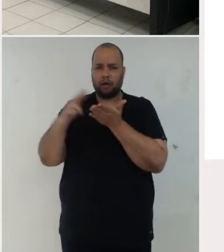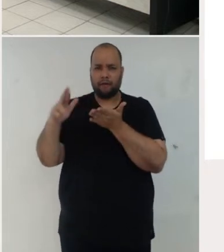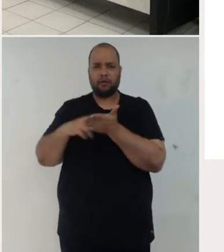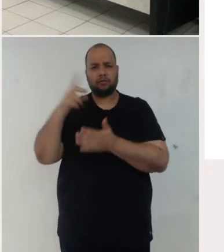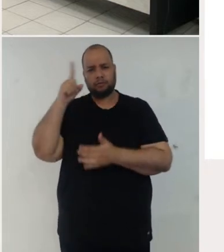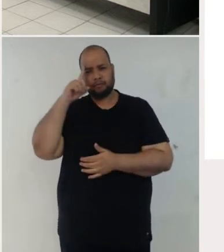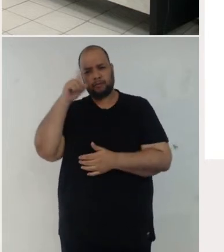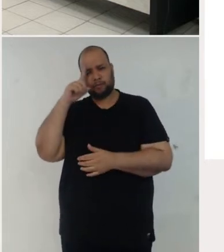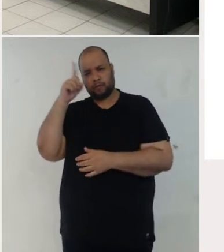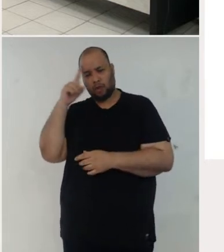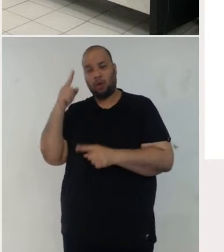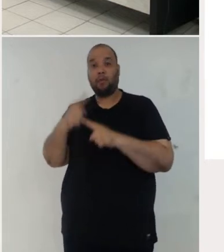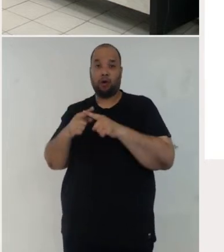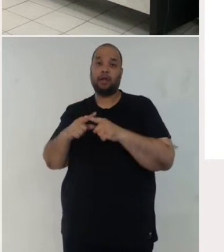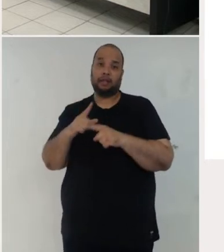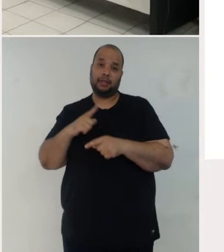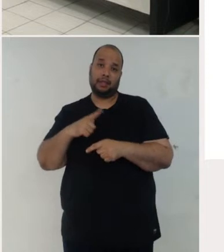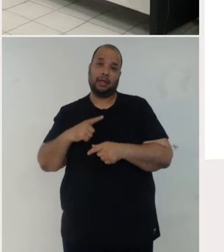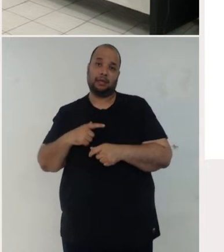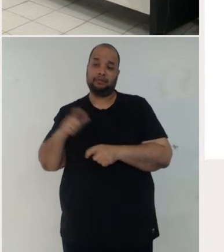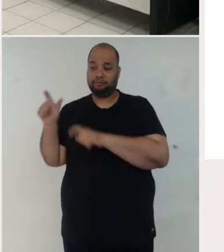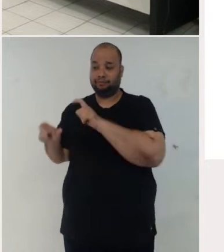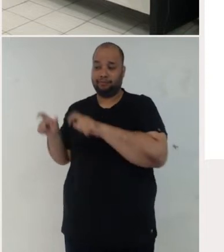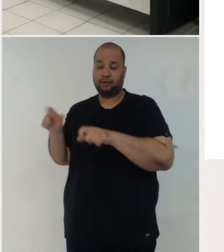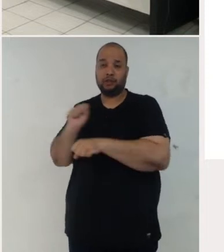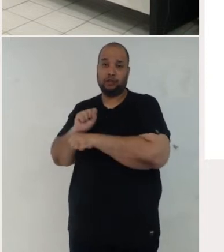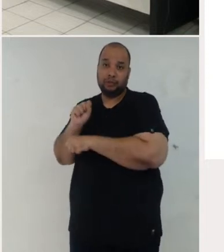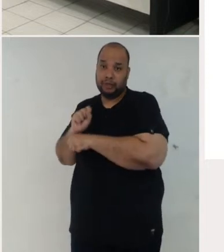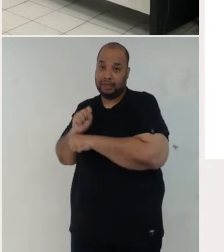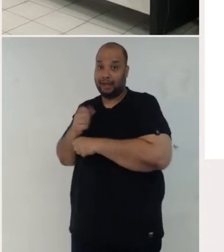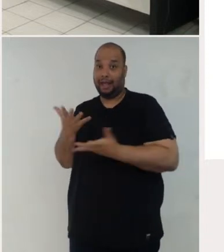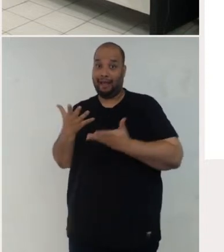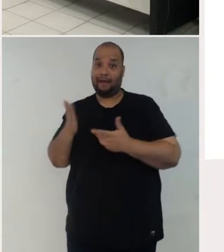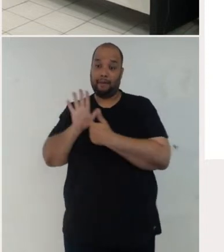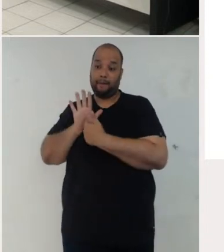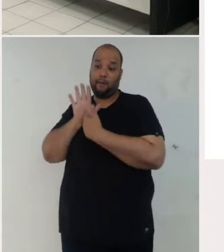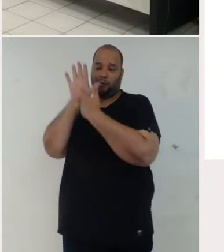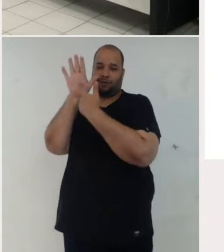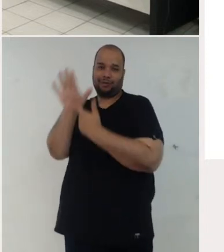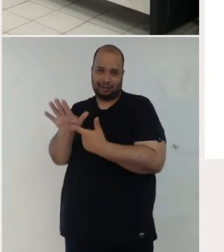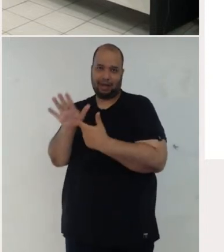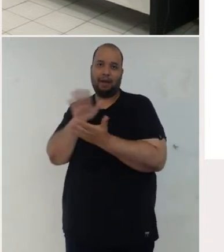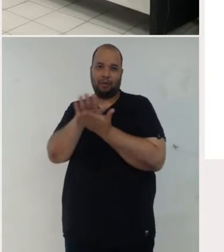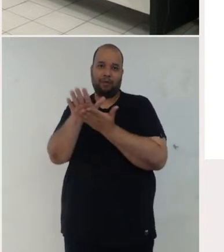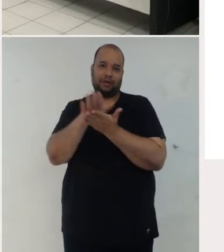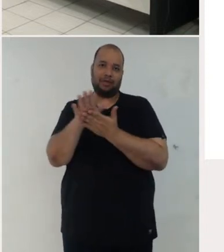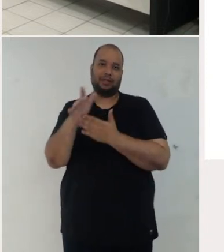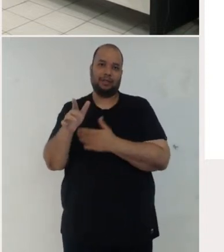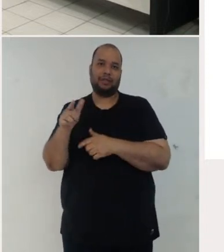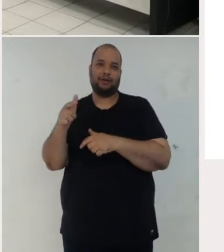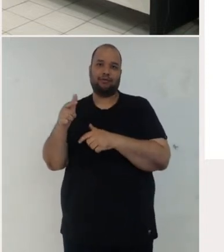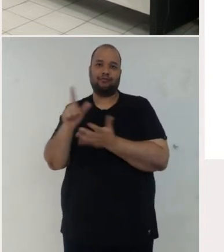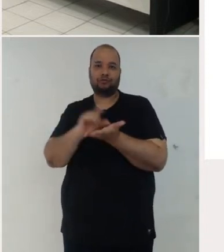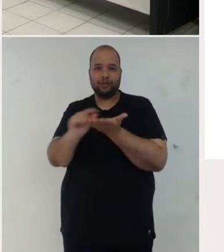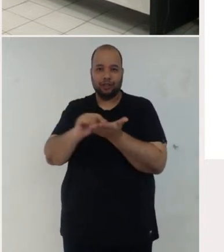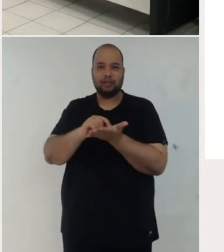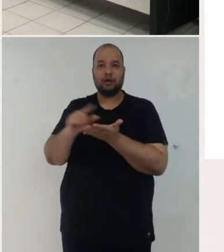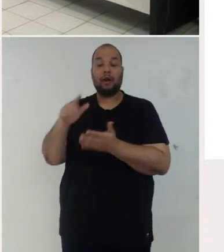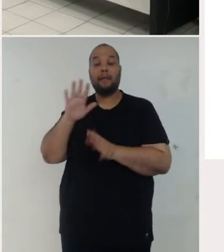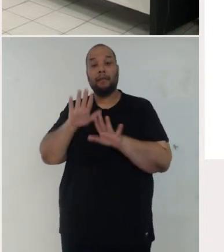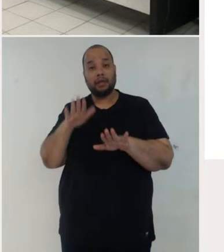tem, claro, o autor que está pressionando, é normal, todo mundo quer ver o seu trabalho publicado, mas nem sempre as pessoas